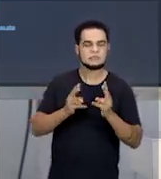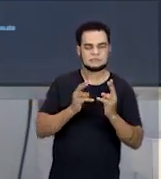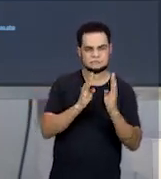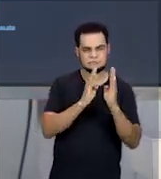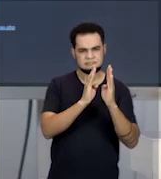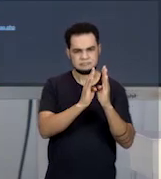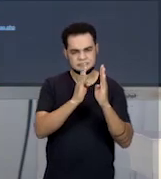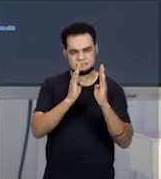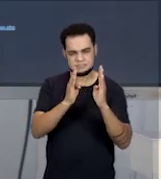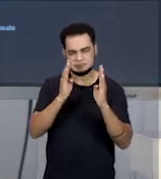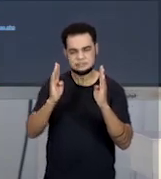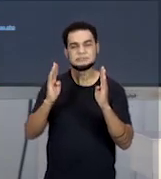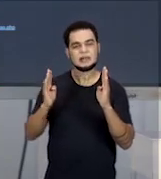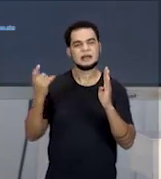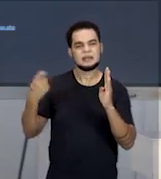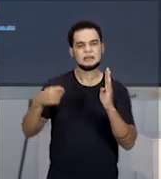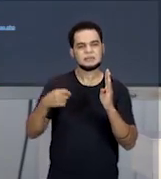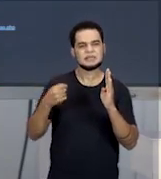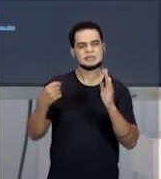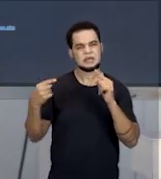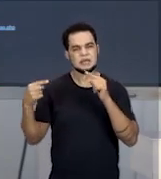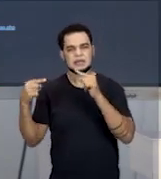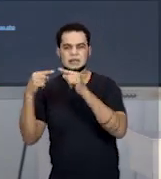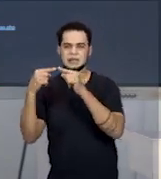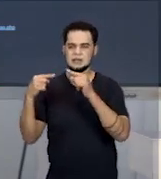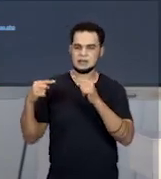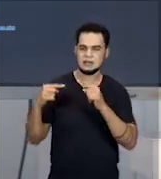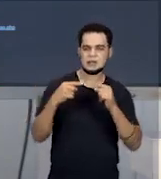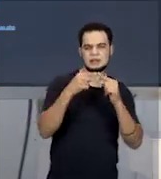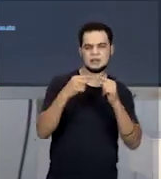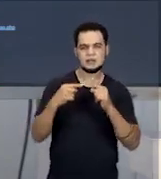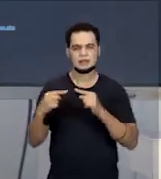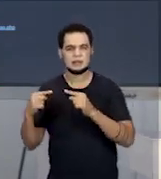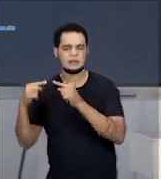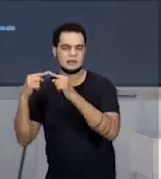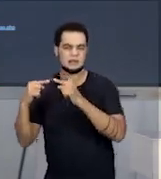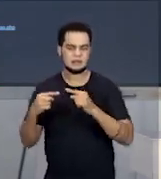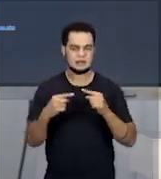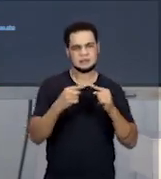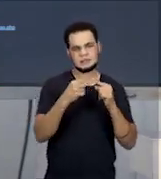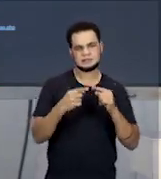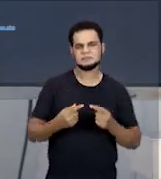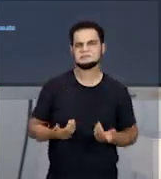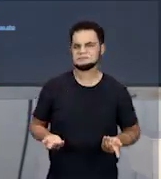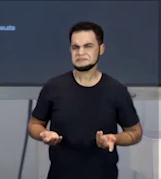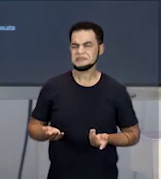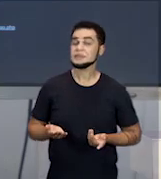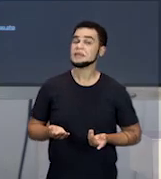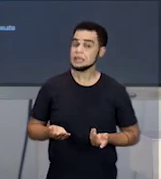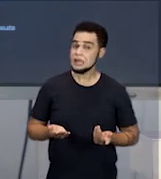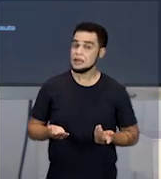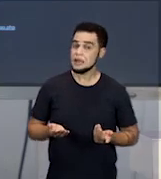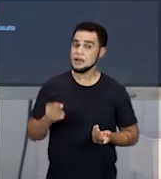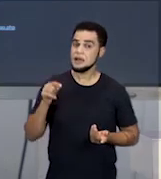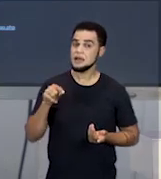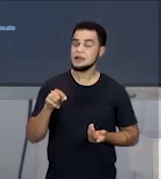que ser adesiva ao meu outro DNA, o meu DNA exógeno. E aí, eu vou ter